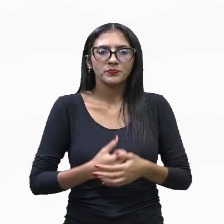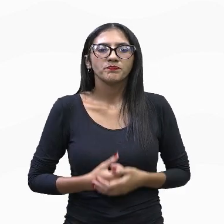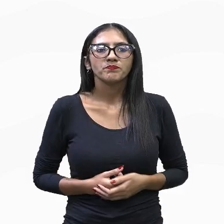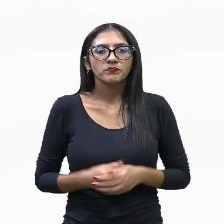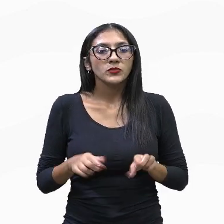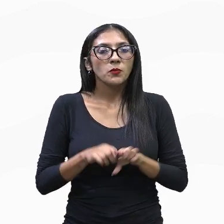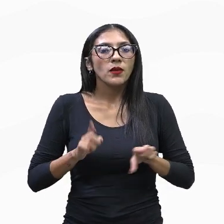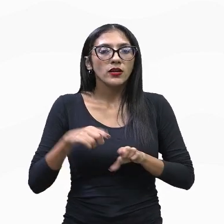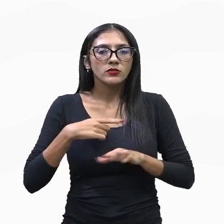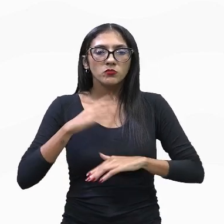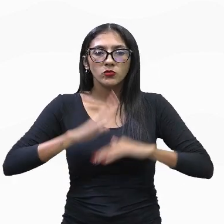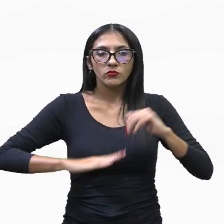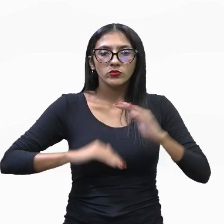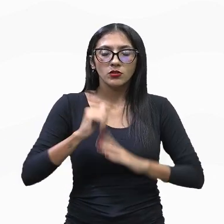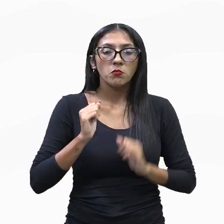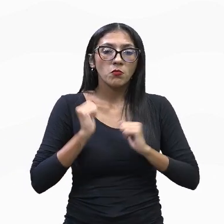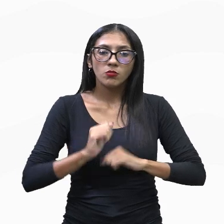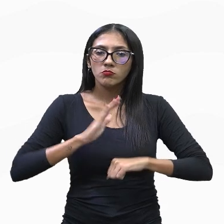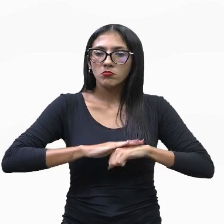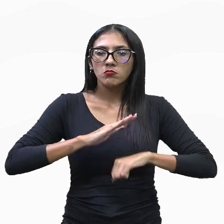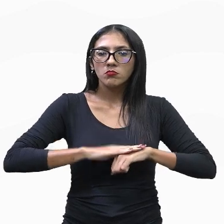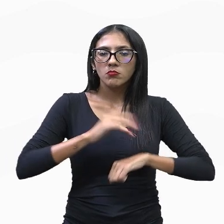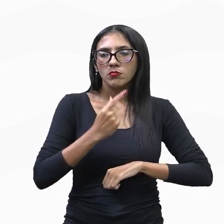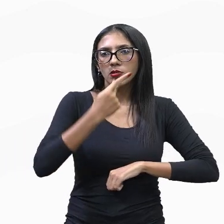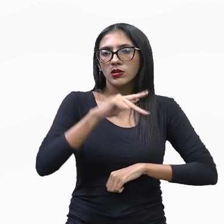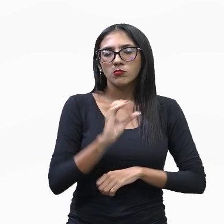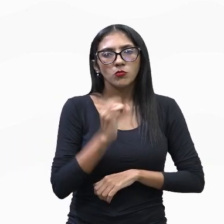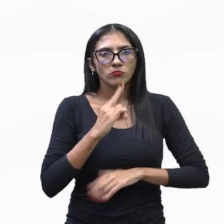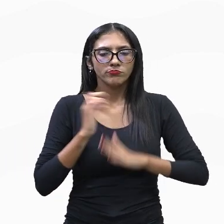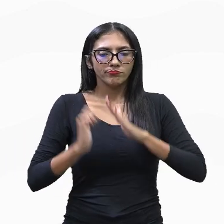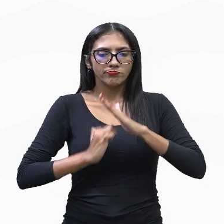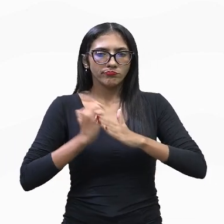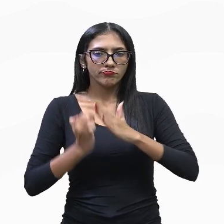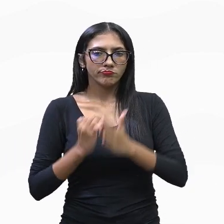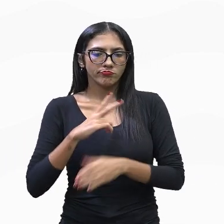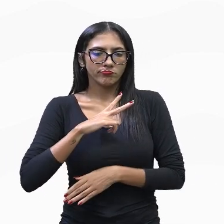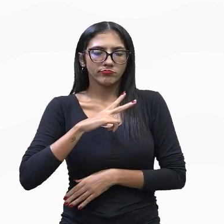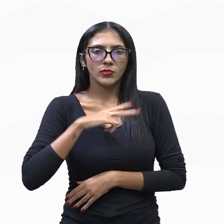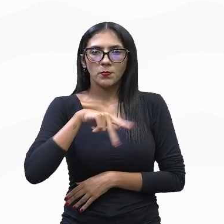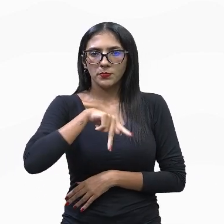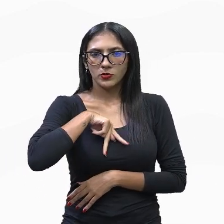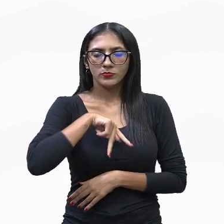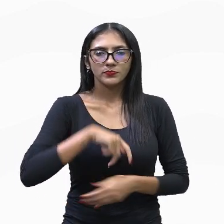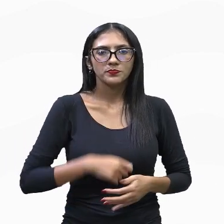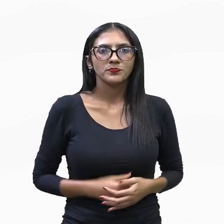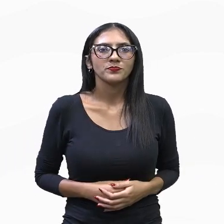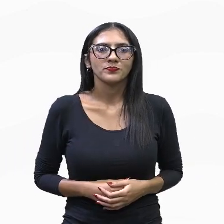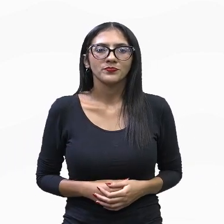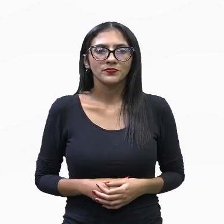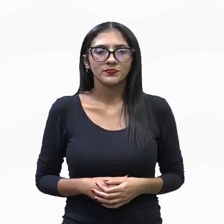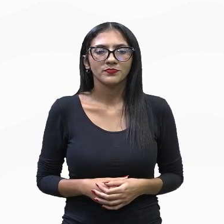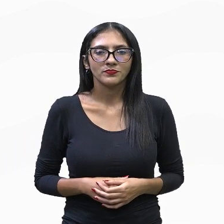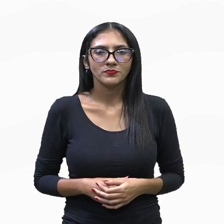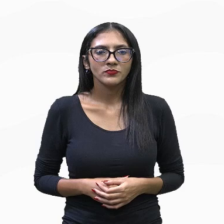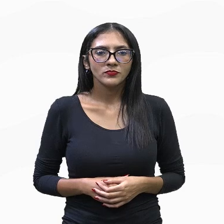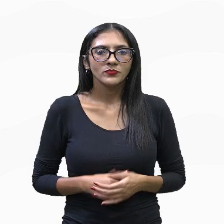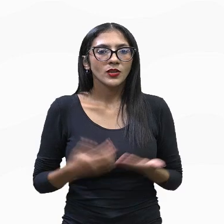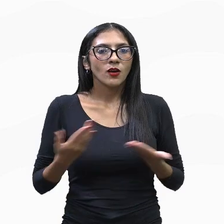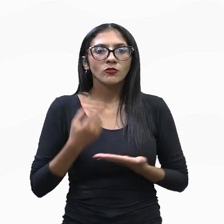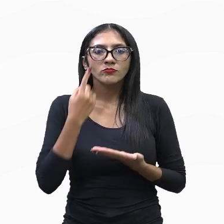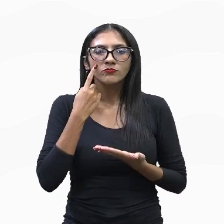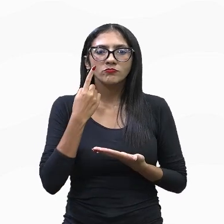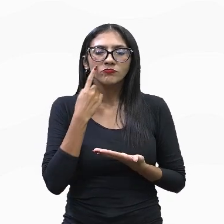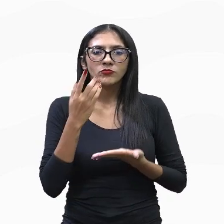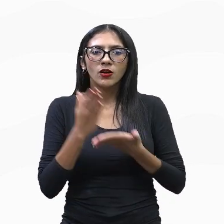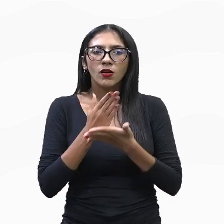o profissional ele pode ser autônomo ou ter escritório próprio. Vamos então, pessoal, aos ramos